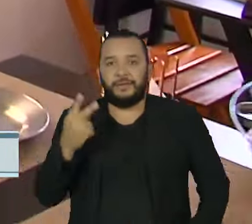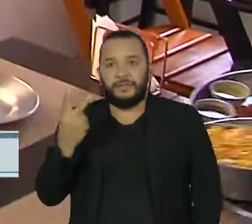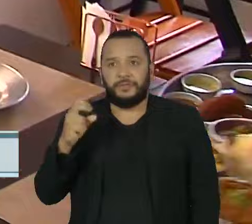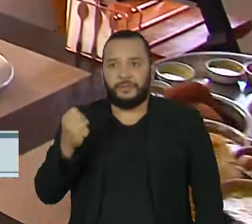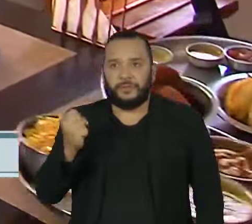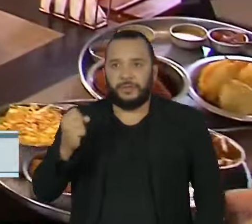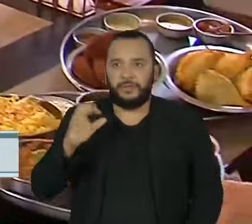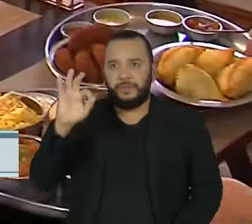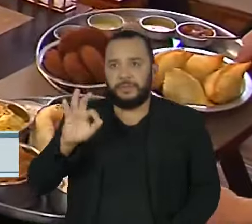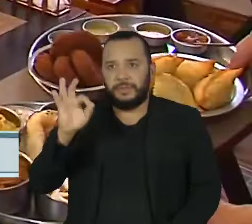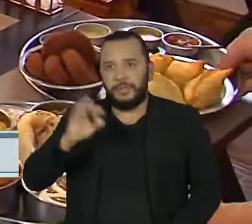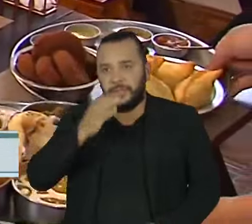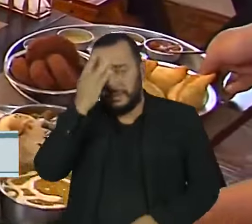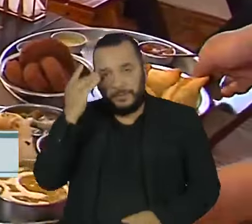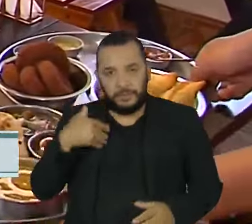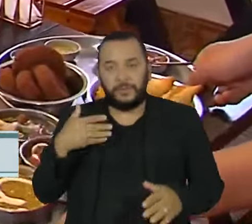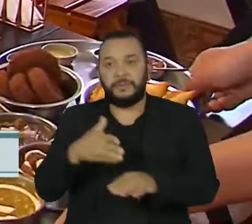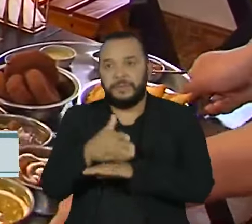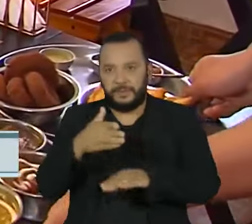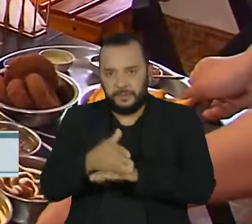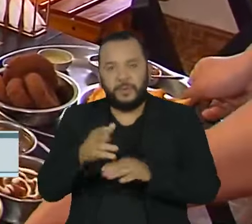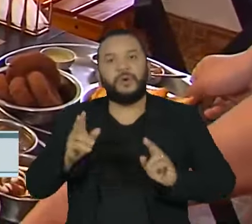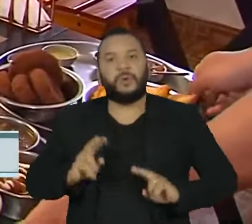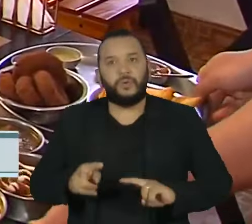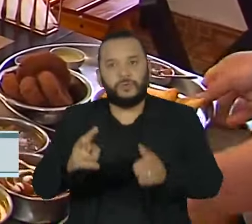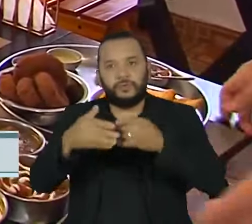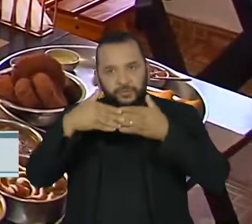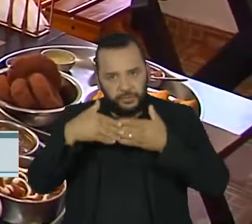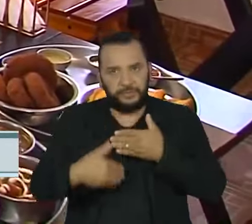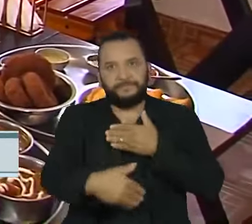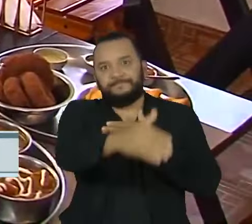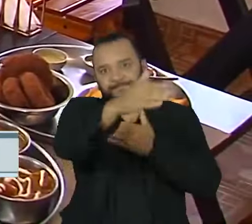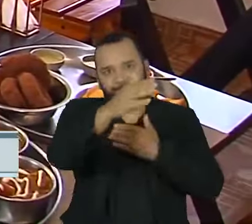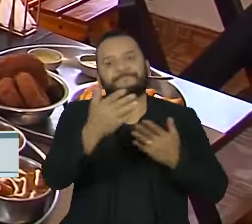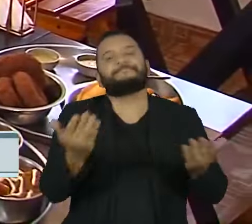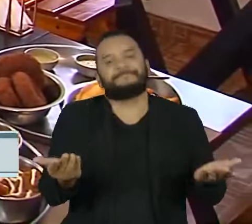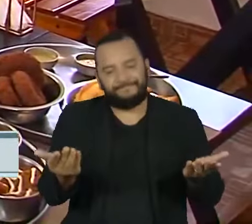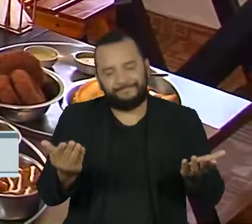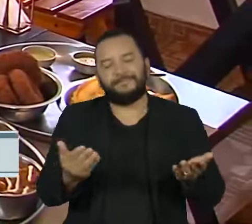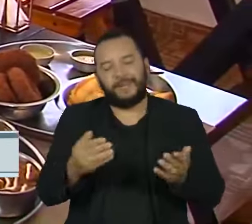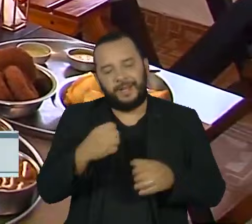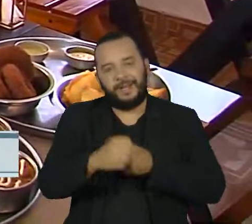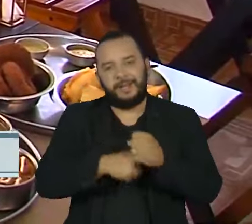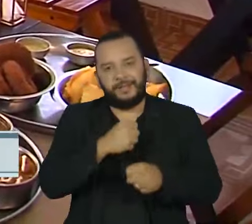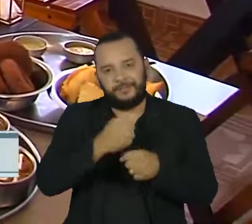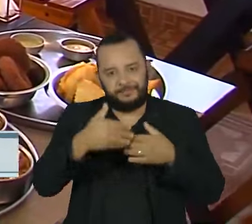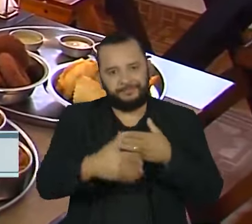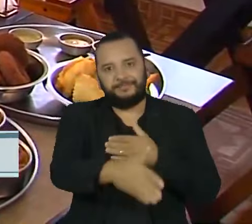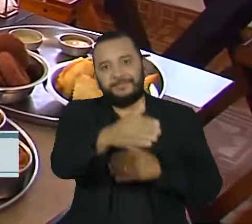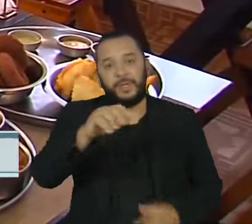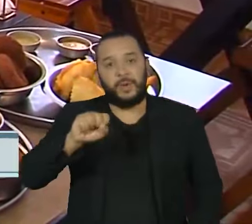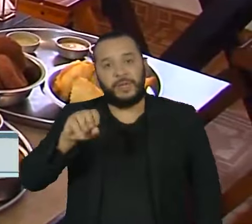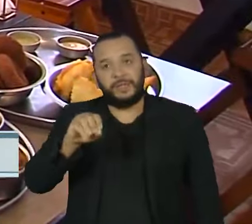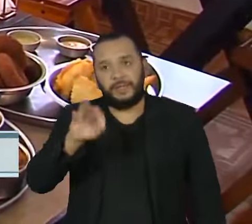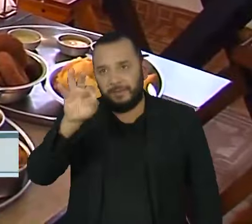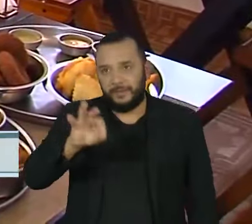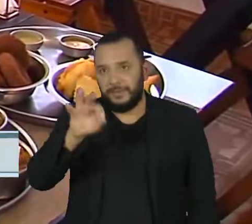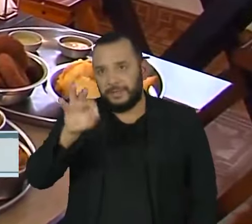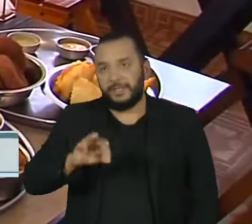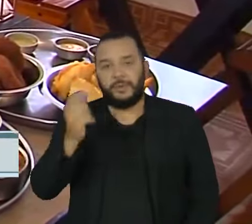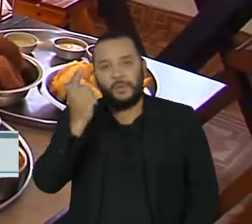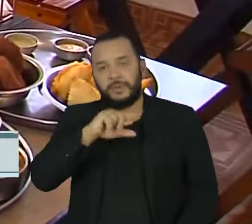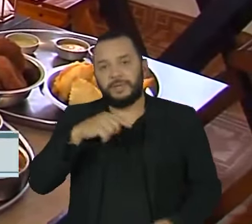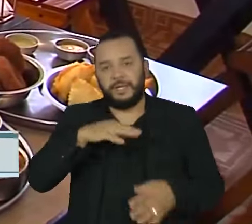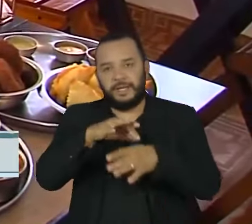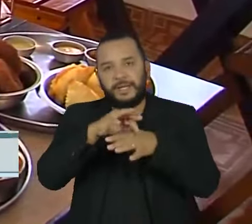participantes acabam mantendo a dieta mesmo após o fim do desafio e 80% conseguem reduzir em pelo